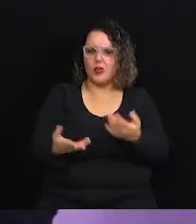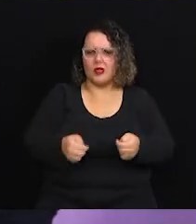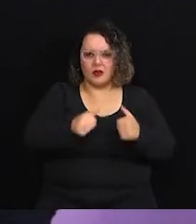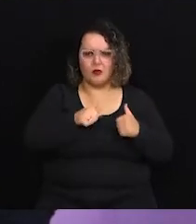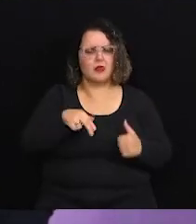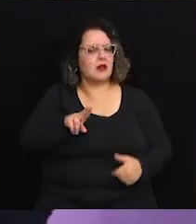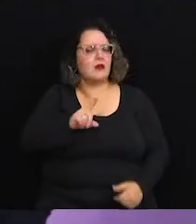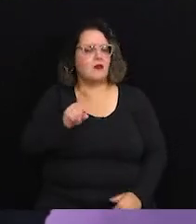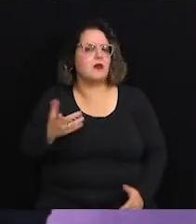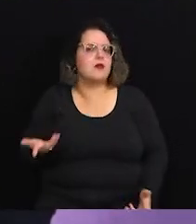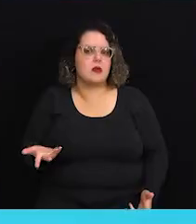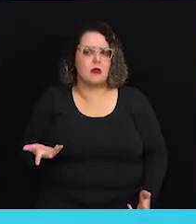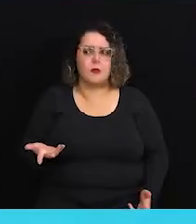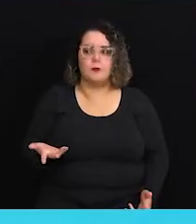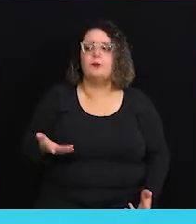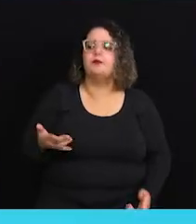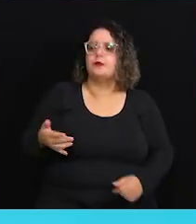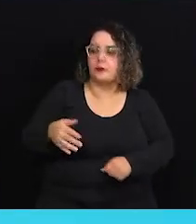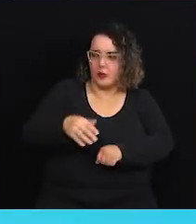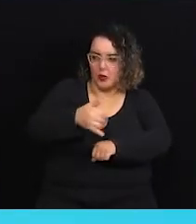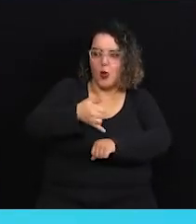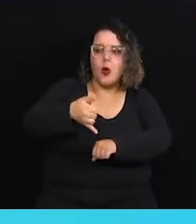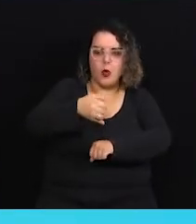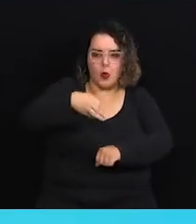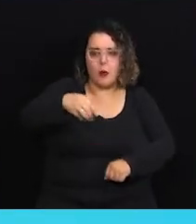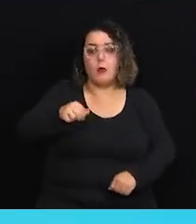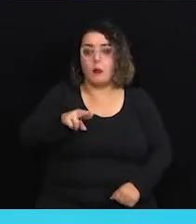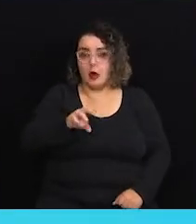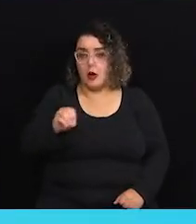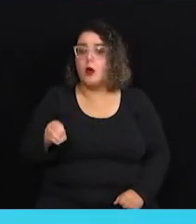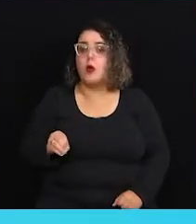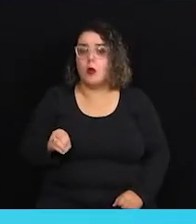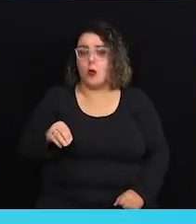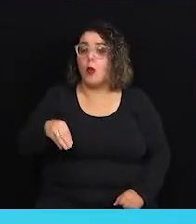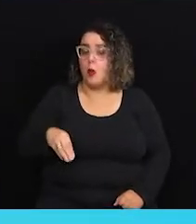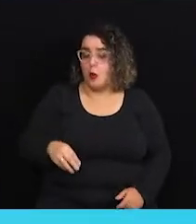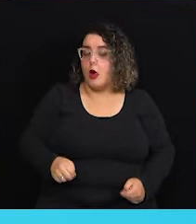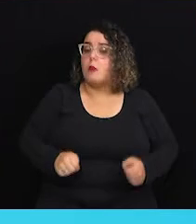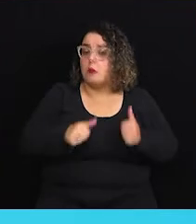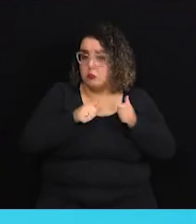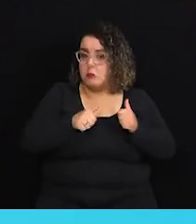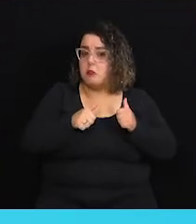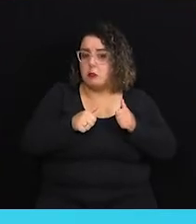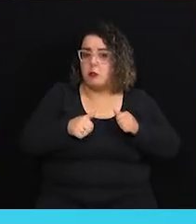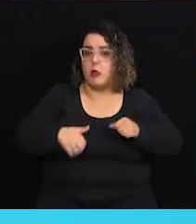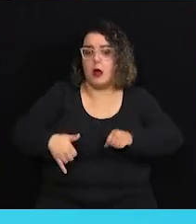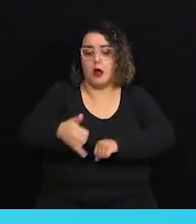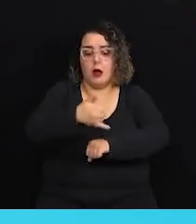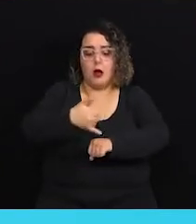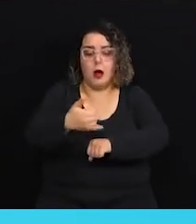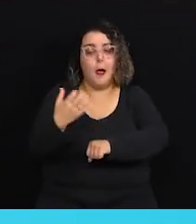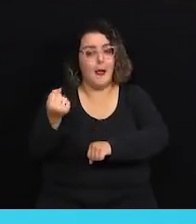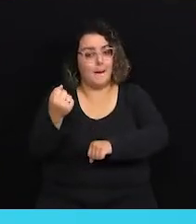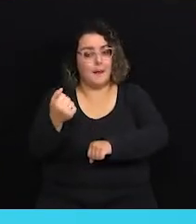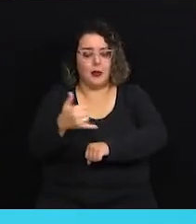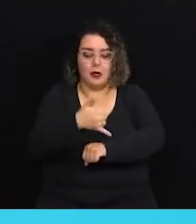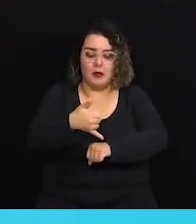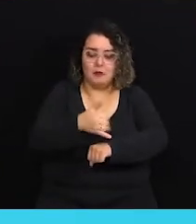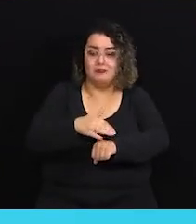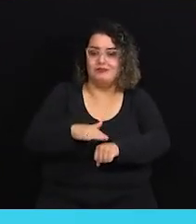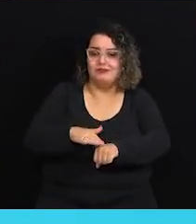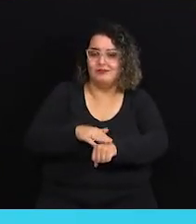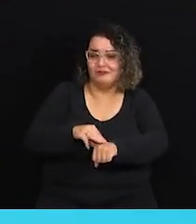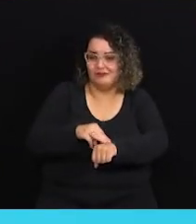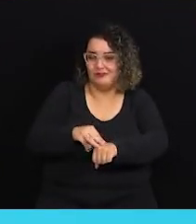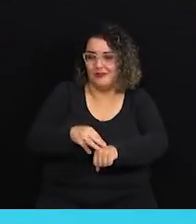Ela é benéfica ou não? A gordura marrom é super benéfica. Nós temos dois tipos de gordura, a marrom e a branca. A branca é aquela que a gente